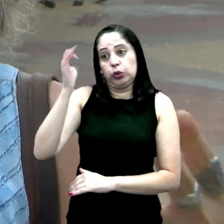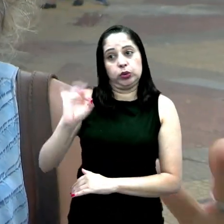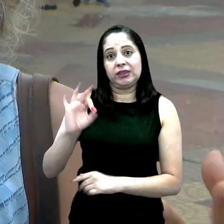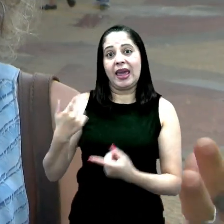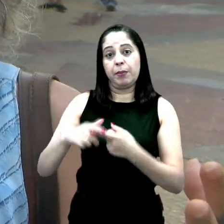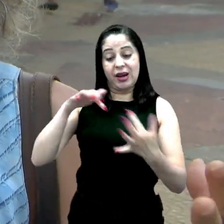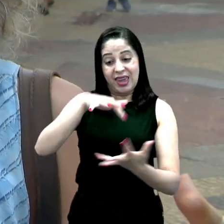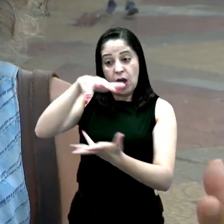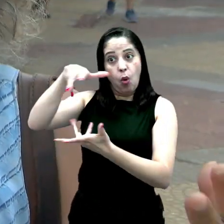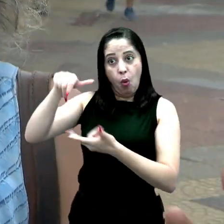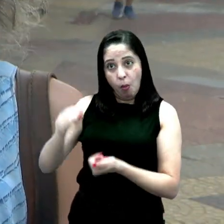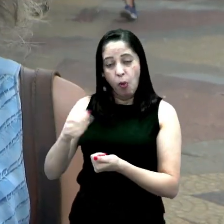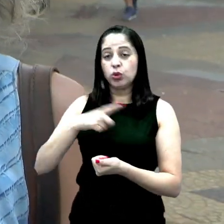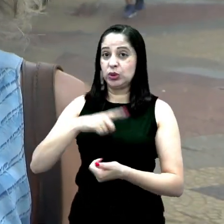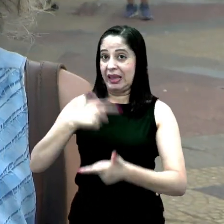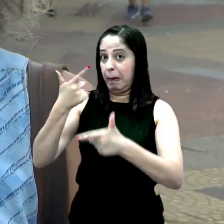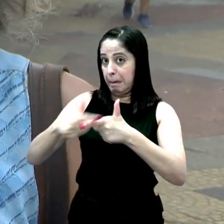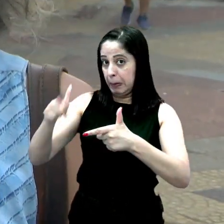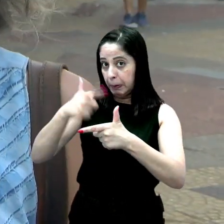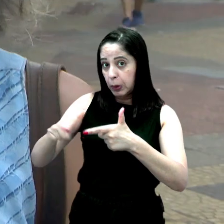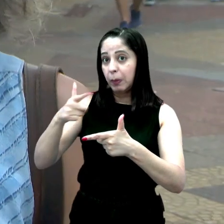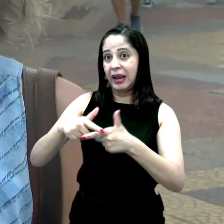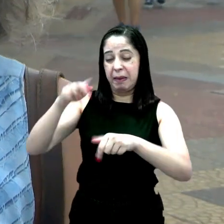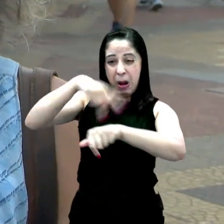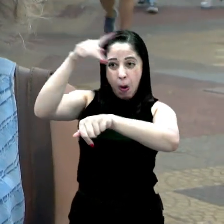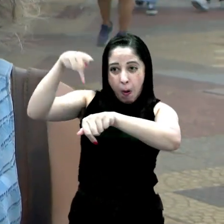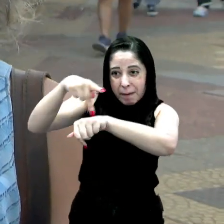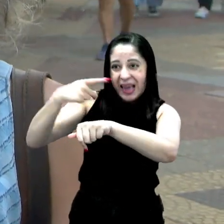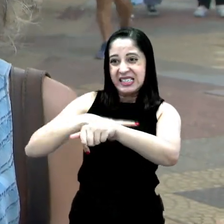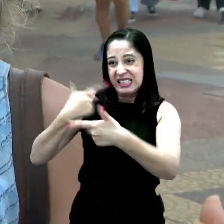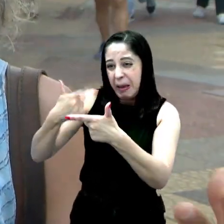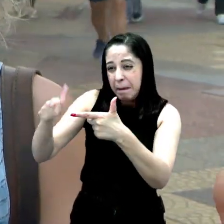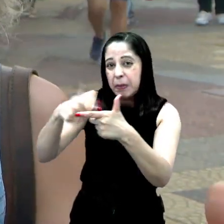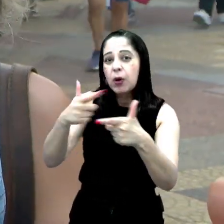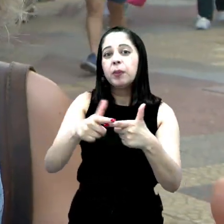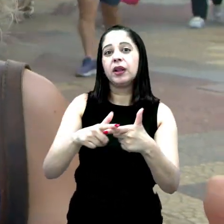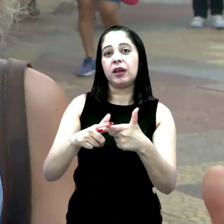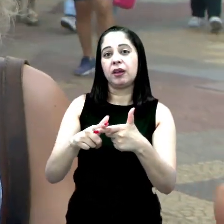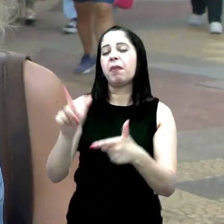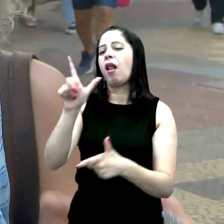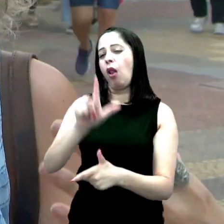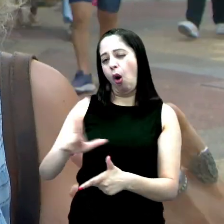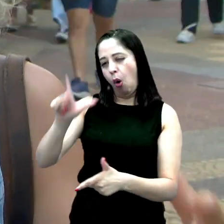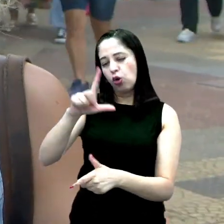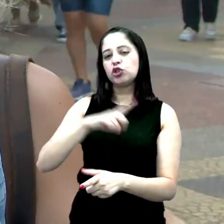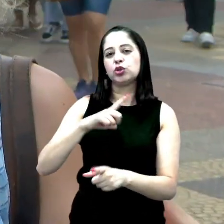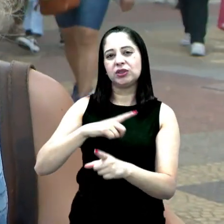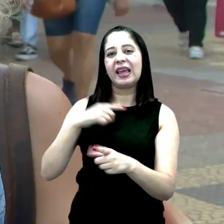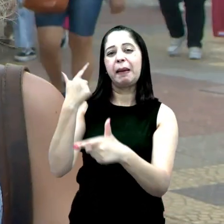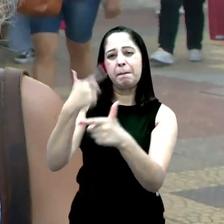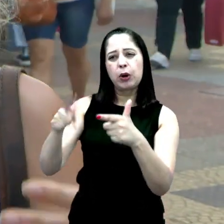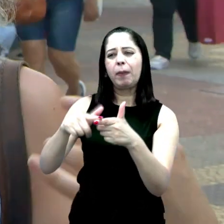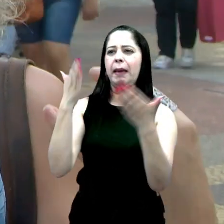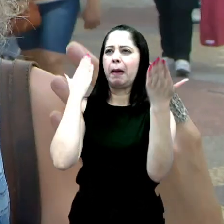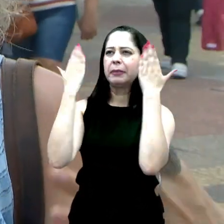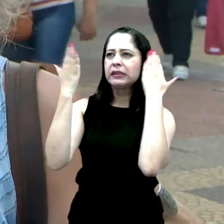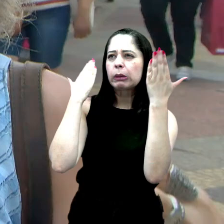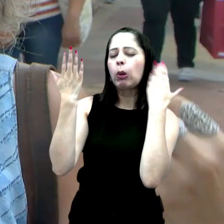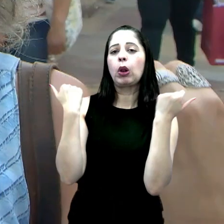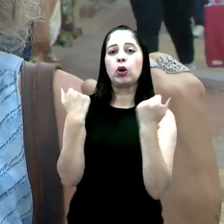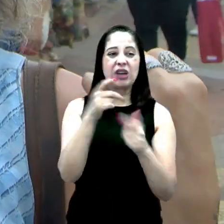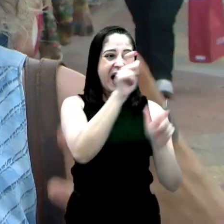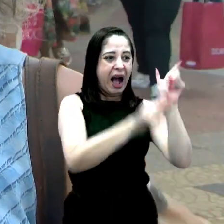muito idealista ou não, mas a questão porque assim, estamos preparados para atender a população brasileira em suas necessidades básicas, né? De